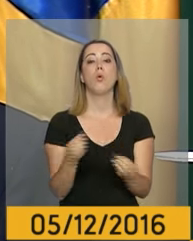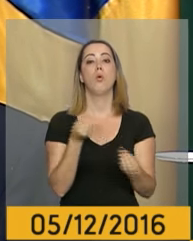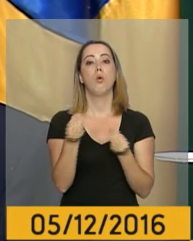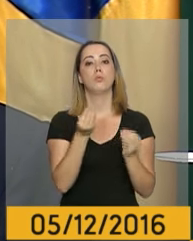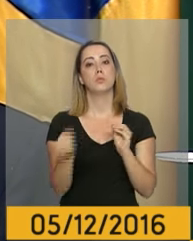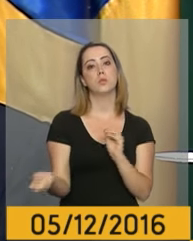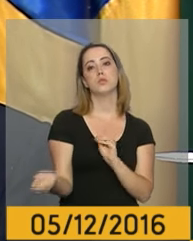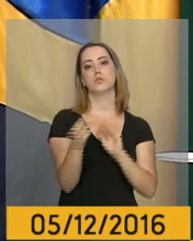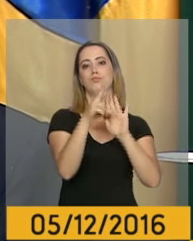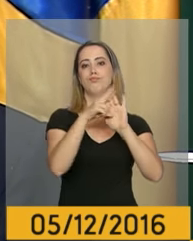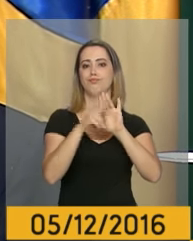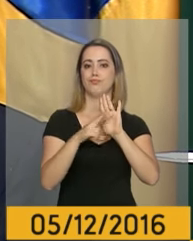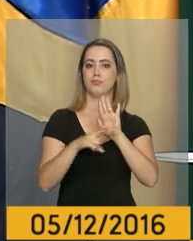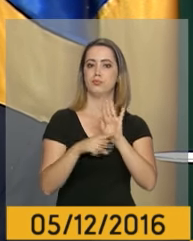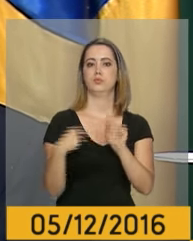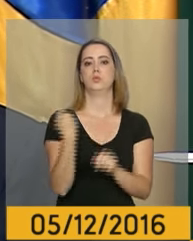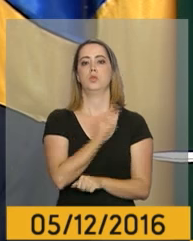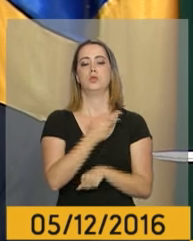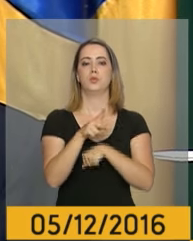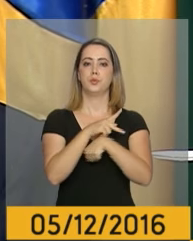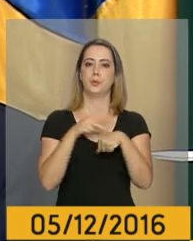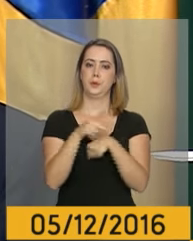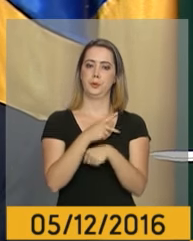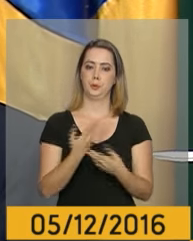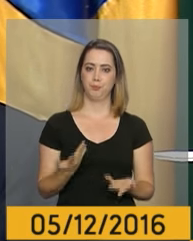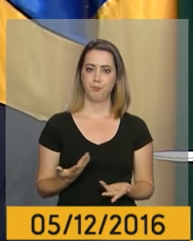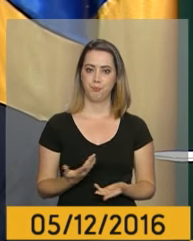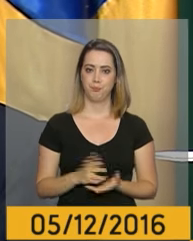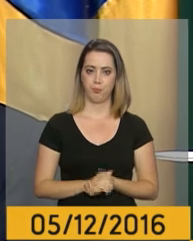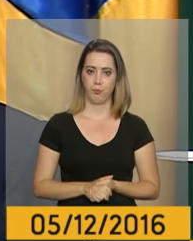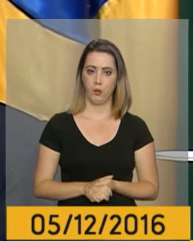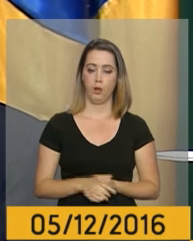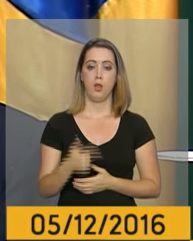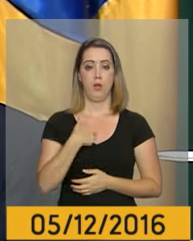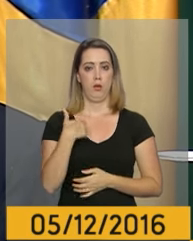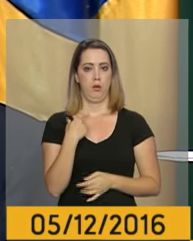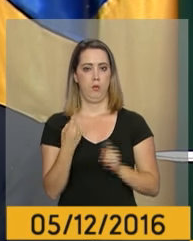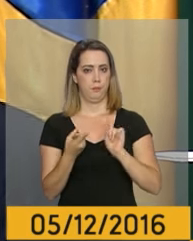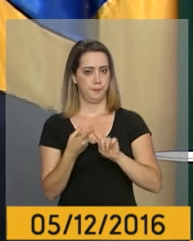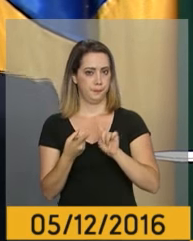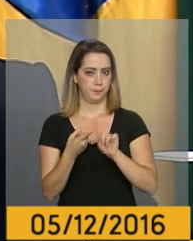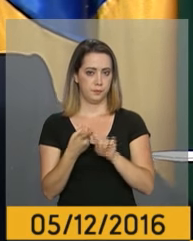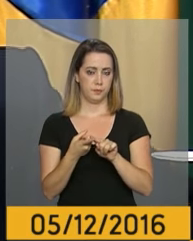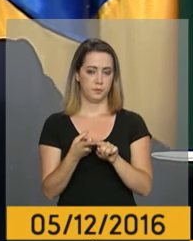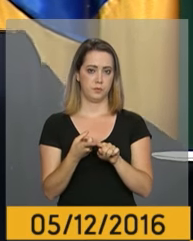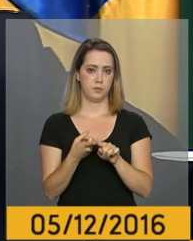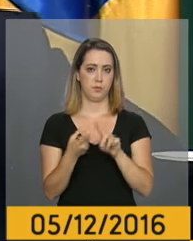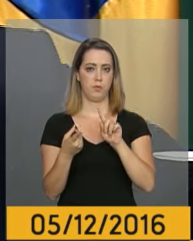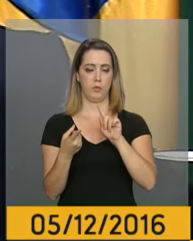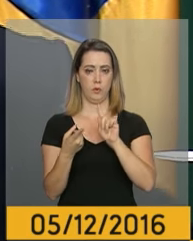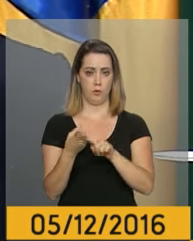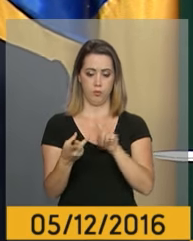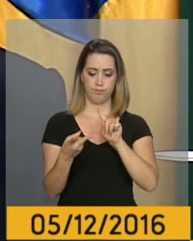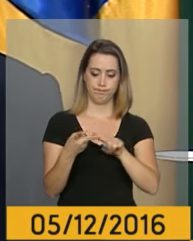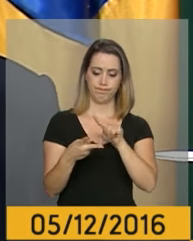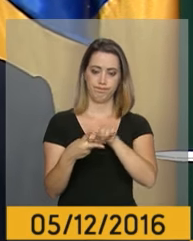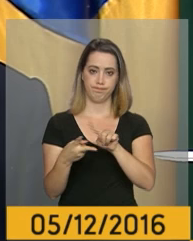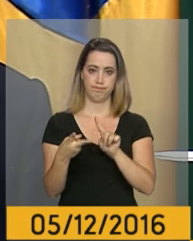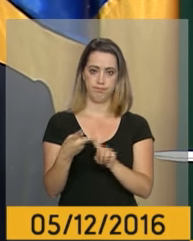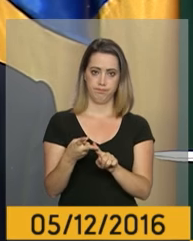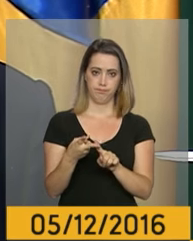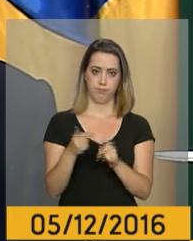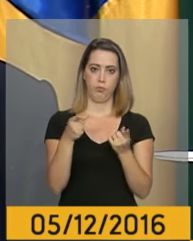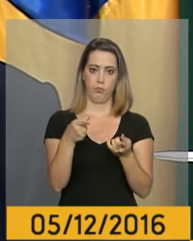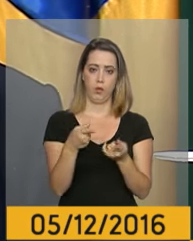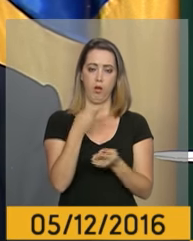previdência no nosso país. Mas em primeiro lugar eu quero, na verdade, registrar dois fatos. Primeiro,